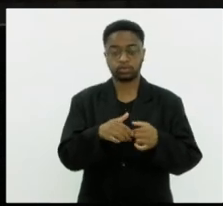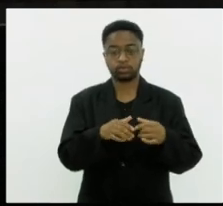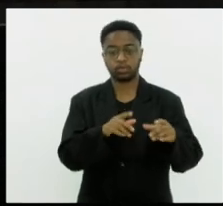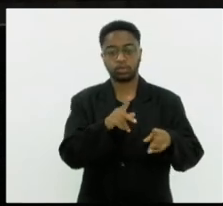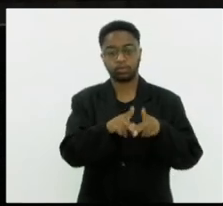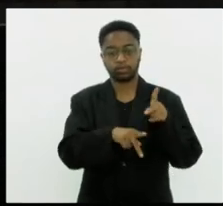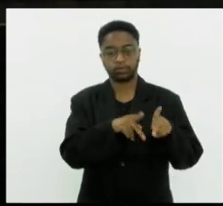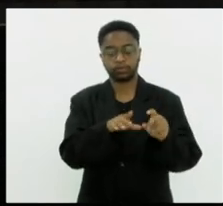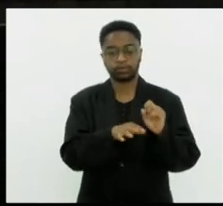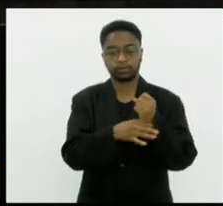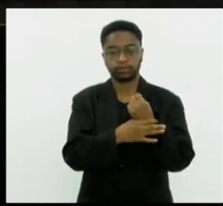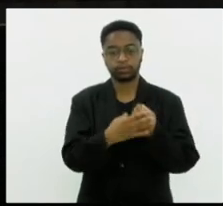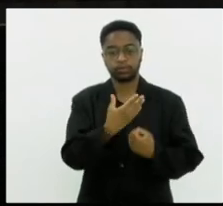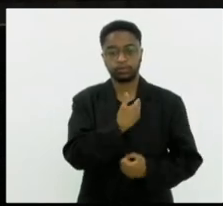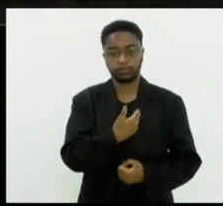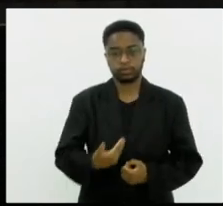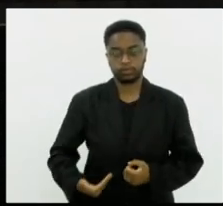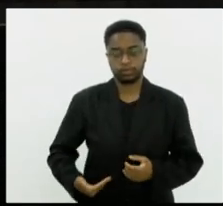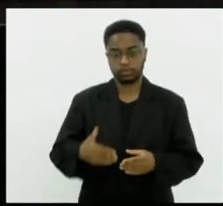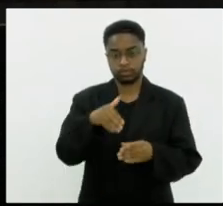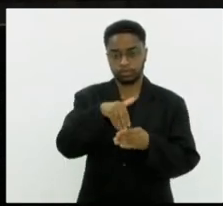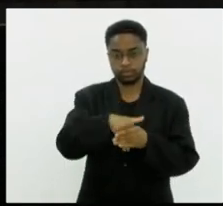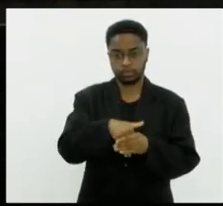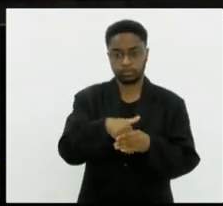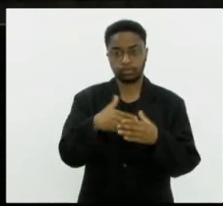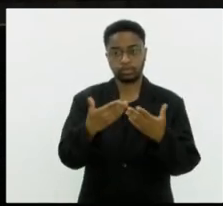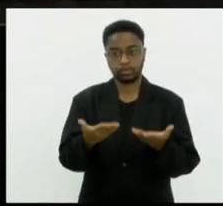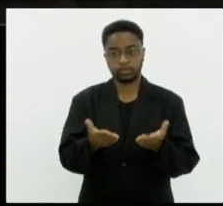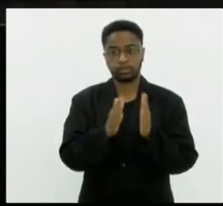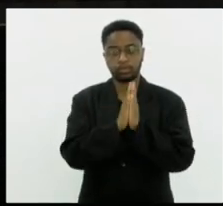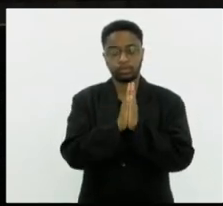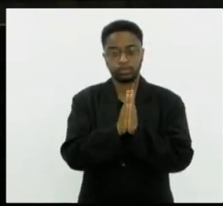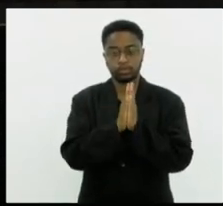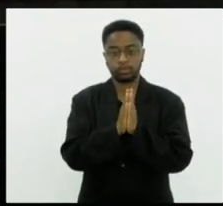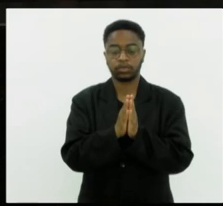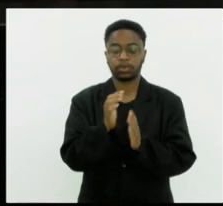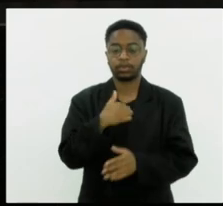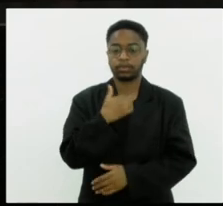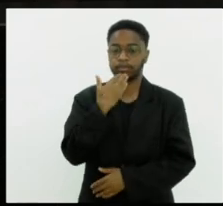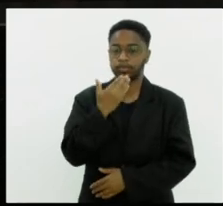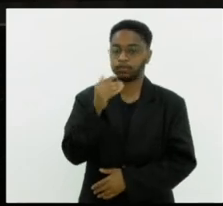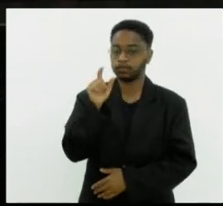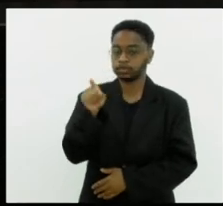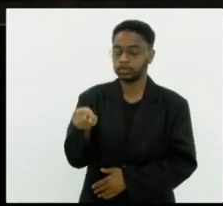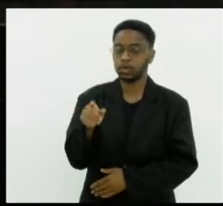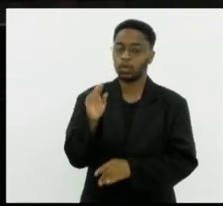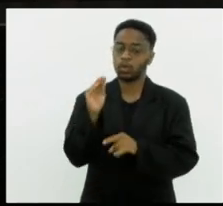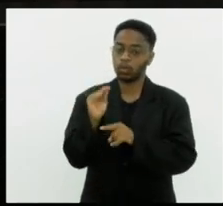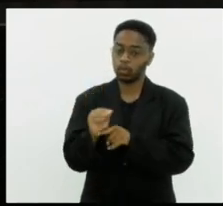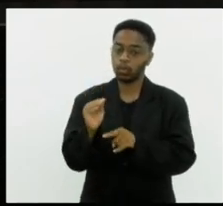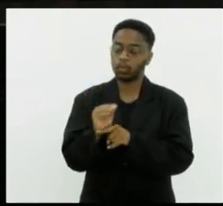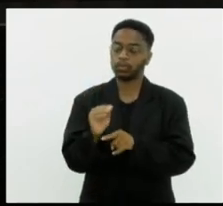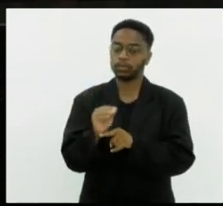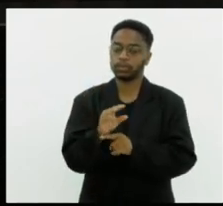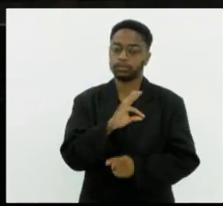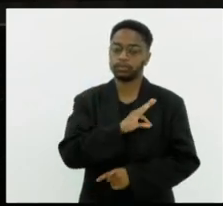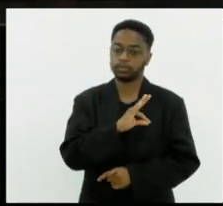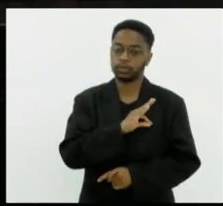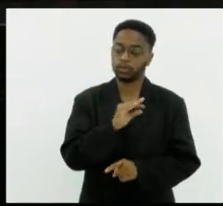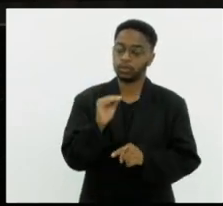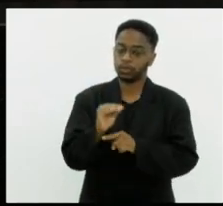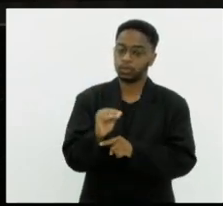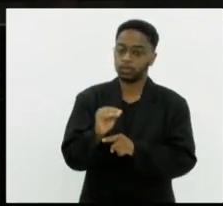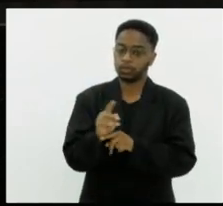o senhor sabe disso. Então, faça o seu papel, que é cuidar dos nossos heróis, cuidar dessa